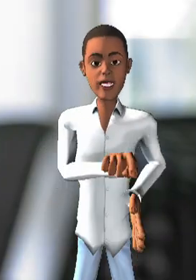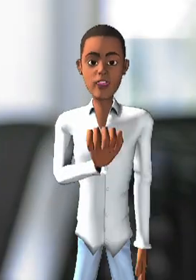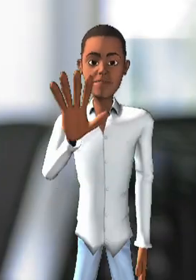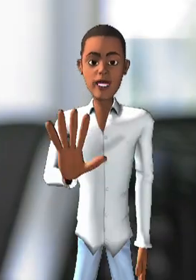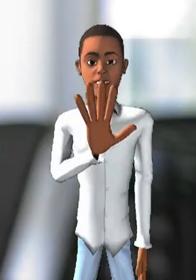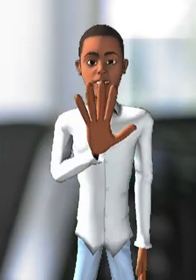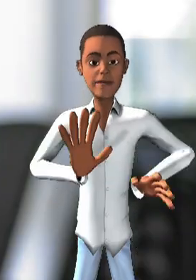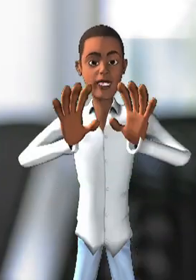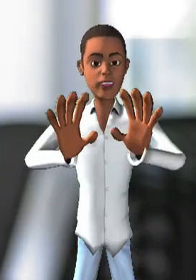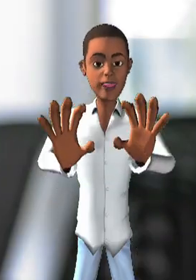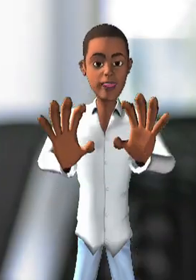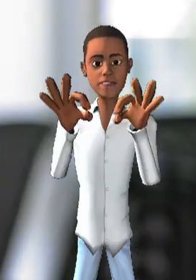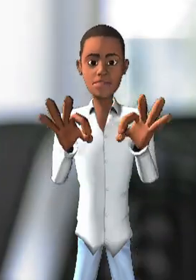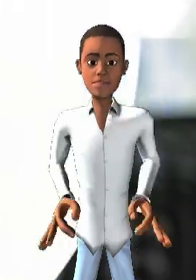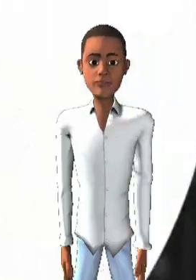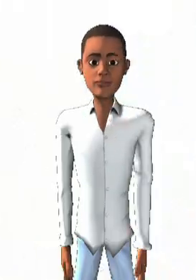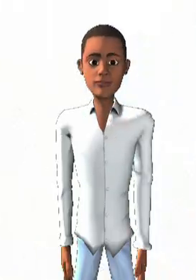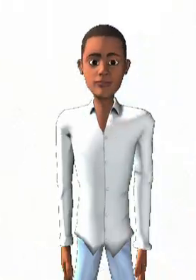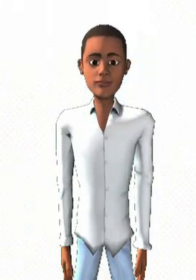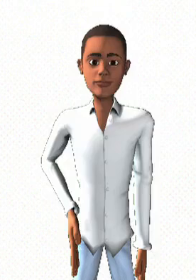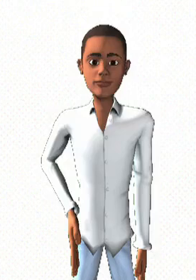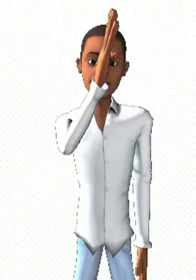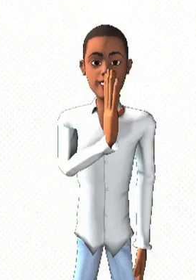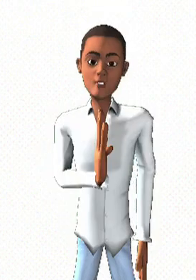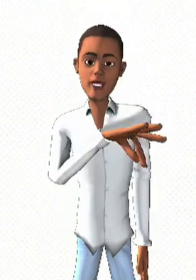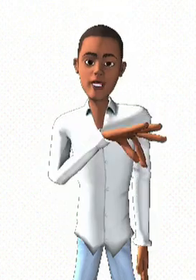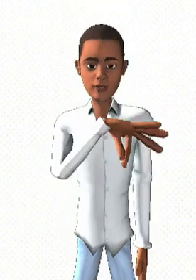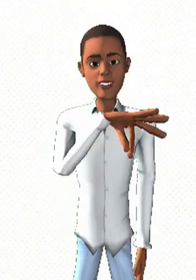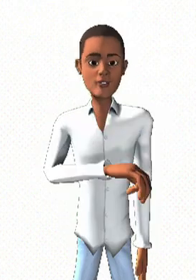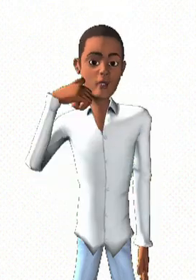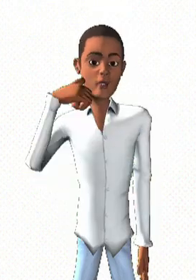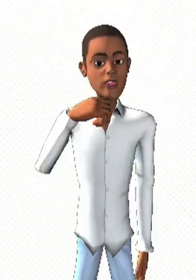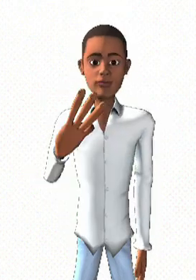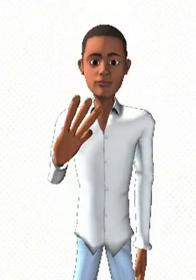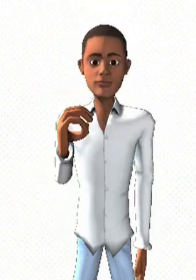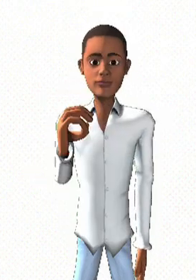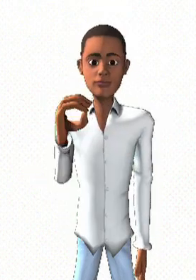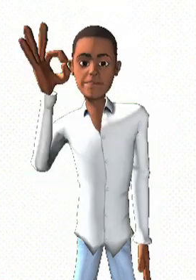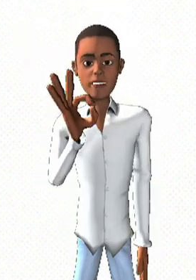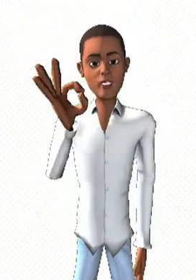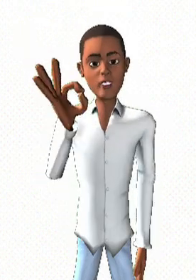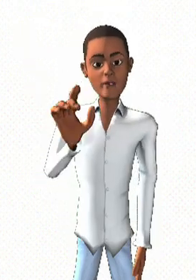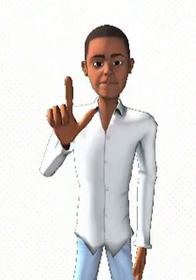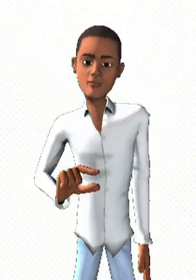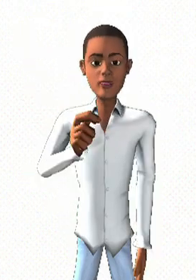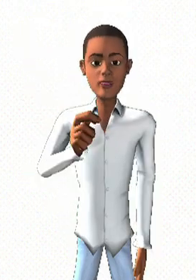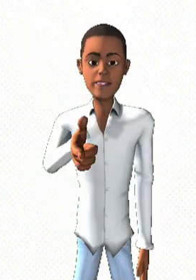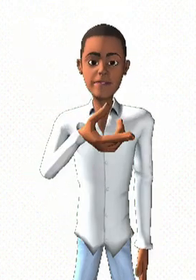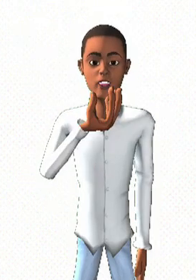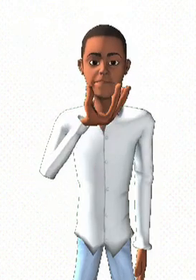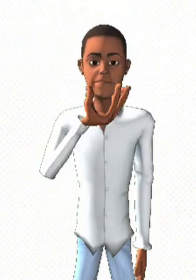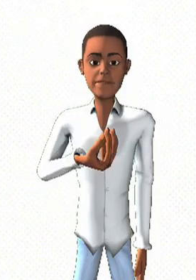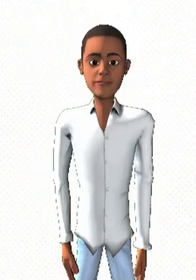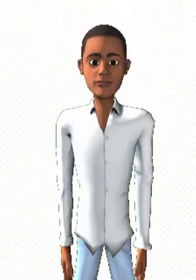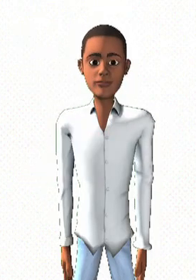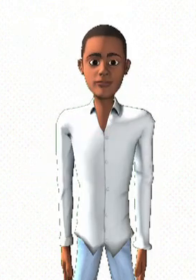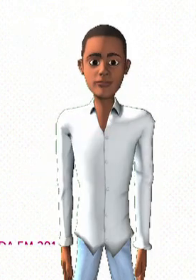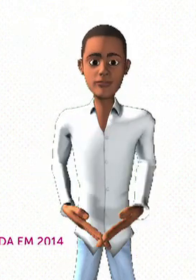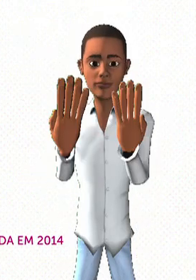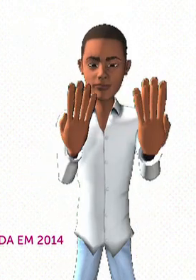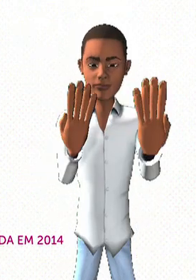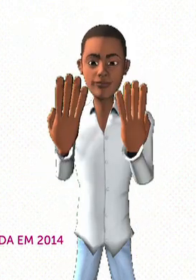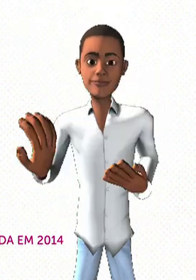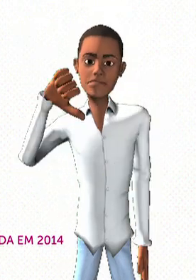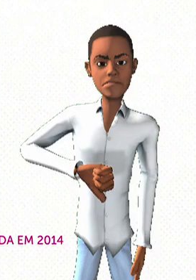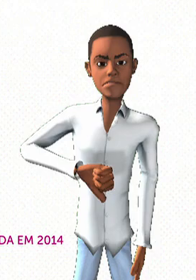olha os números, é isso que acontece. A remuneração das mulheres é 30% menor do que a dos homens no Brasil. E